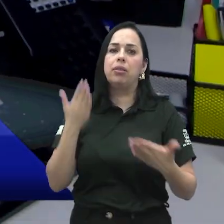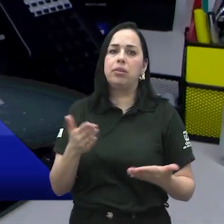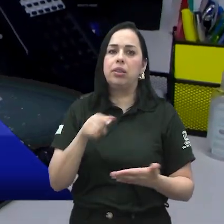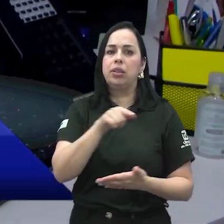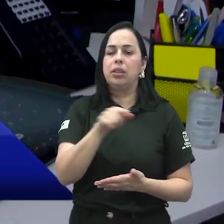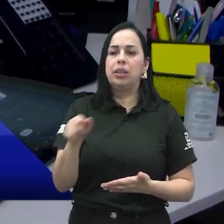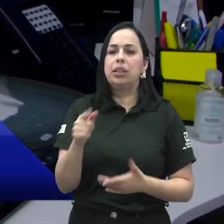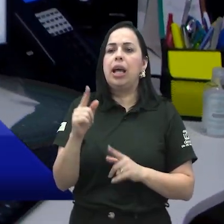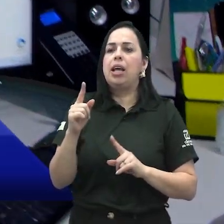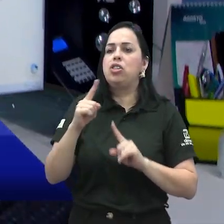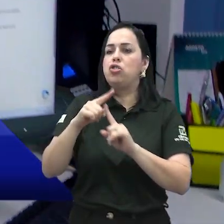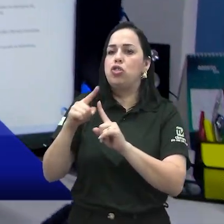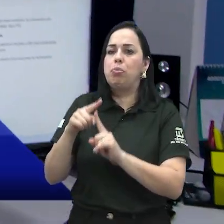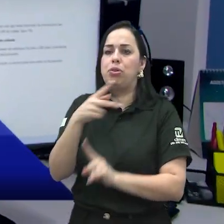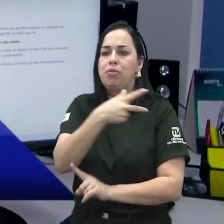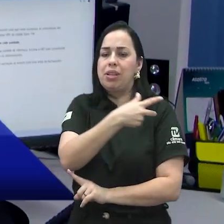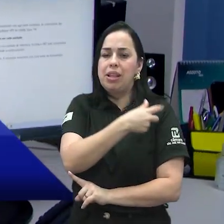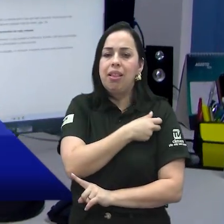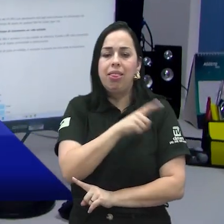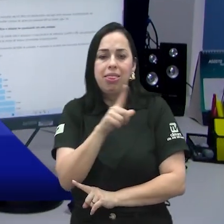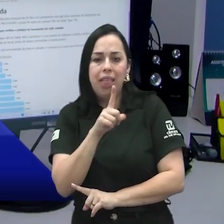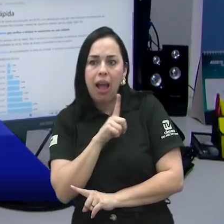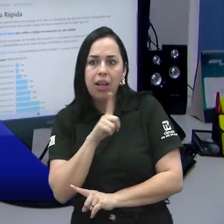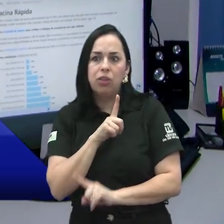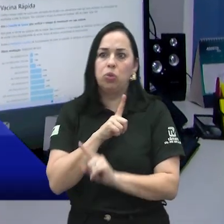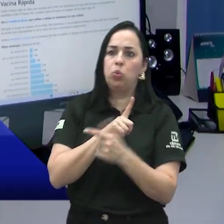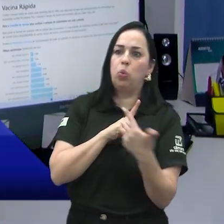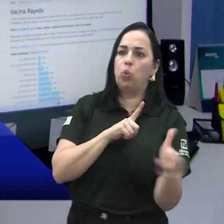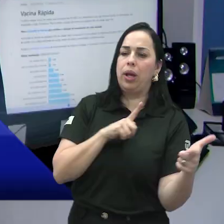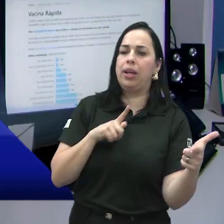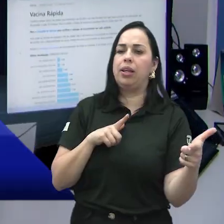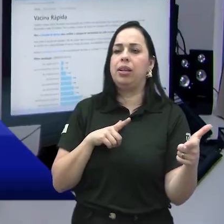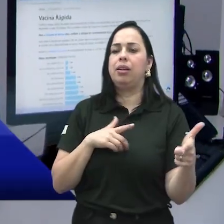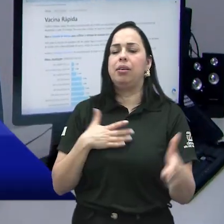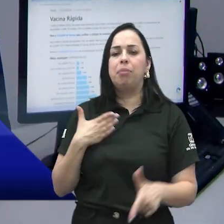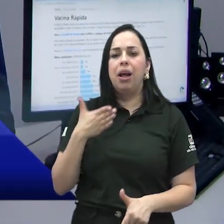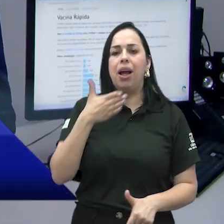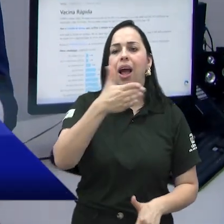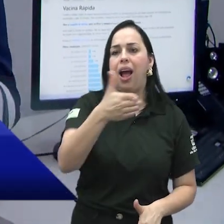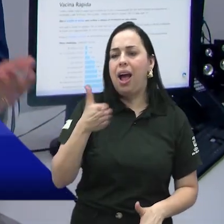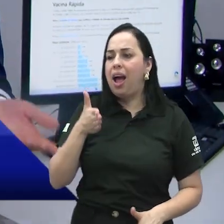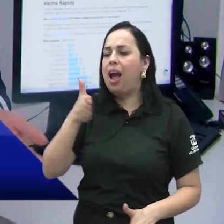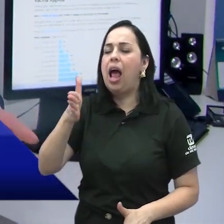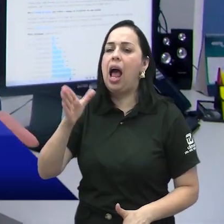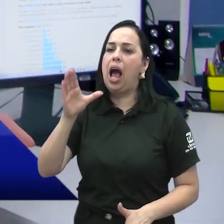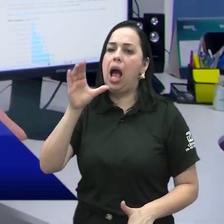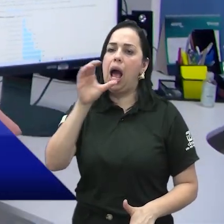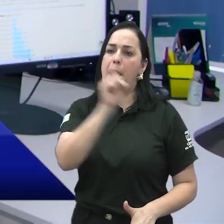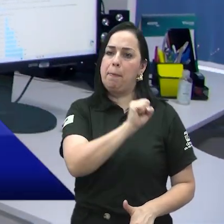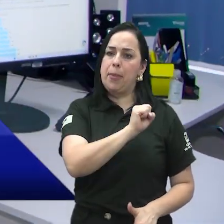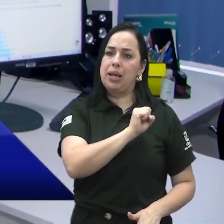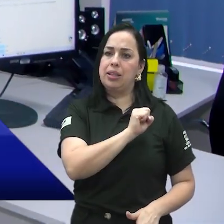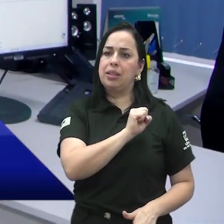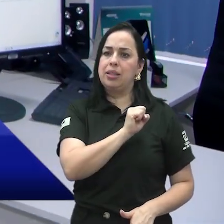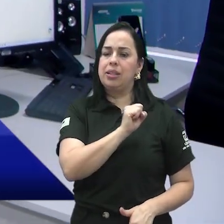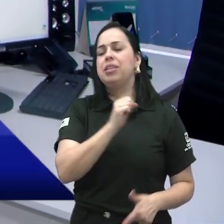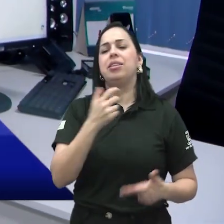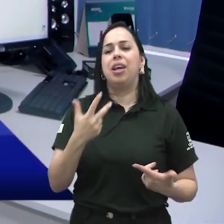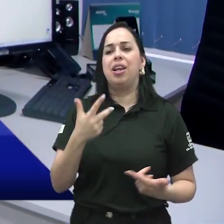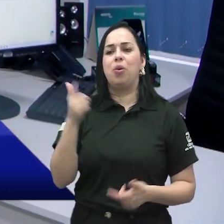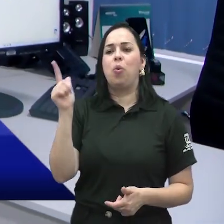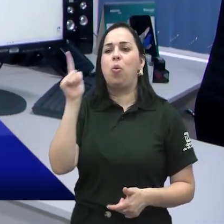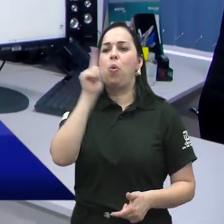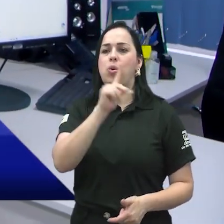as unidades que têm os imunizantes disponíveis para que o seu deslocamento seja mais fácil, para que ele